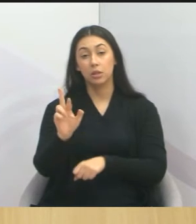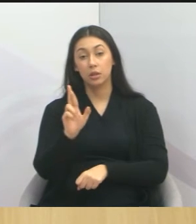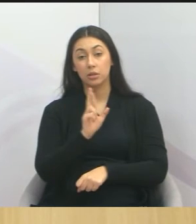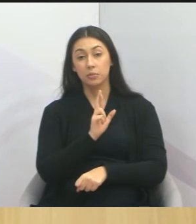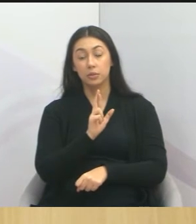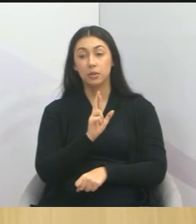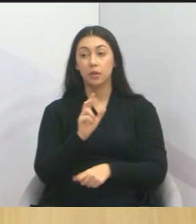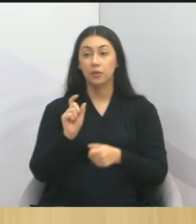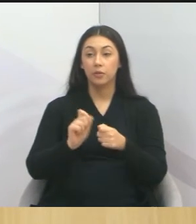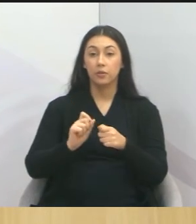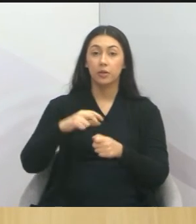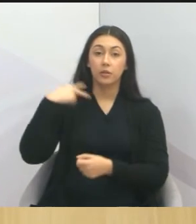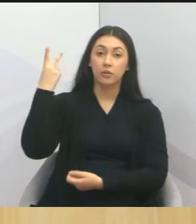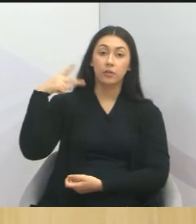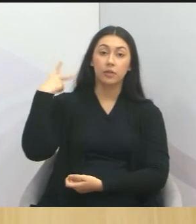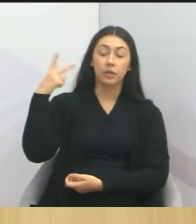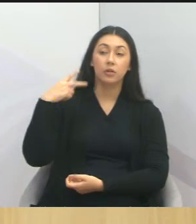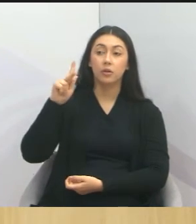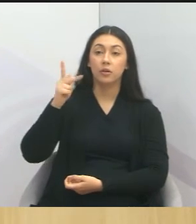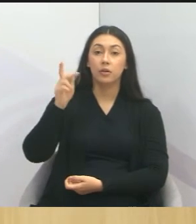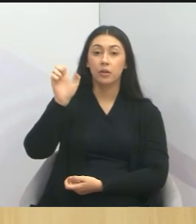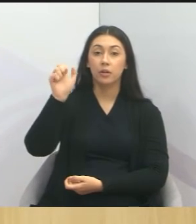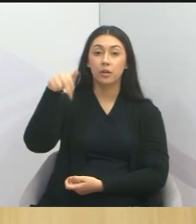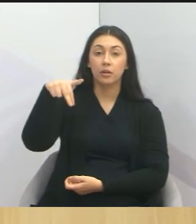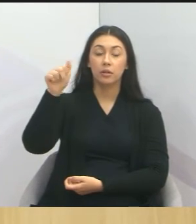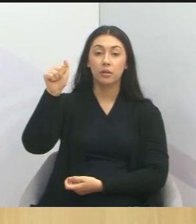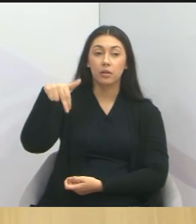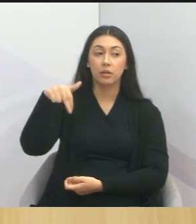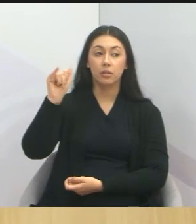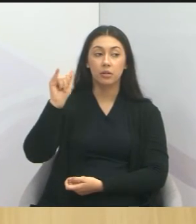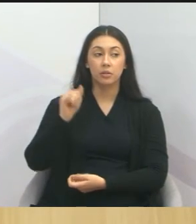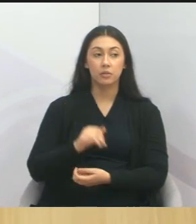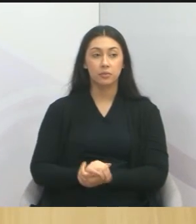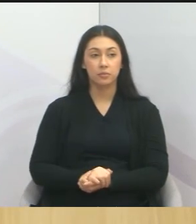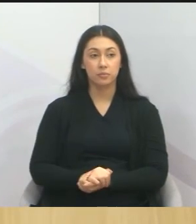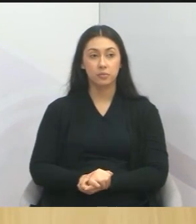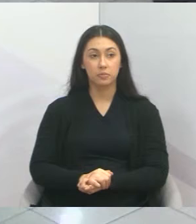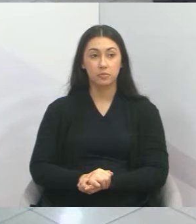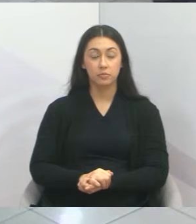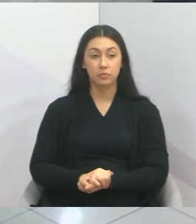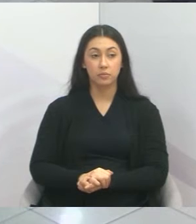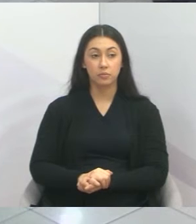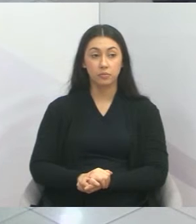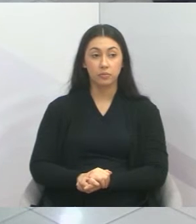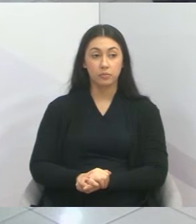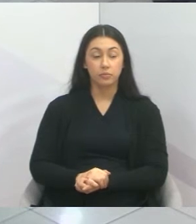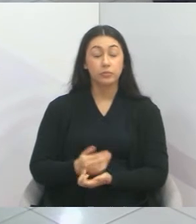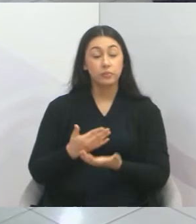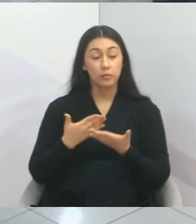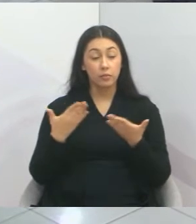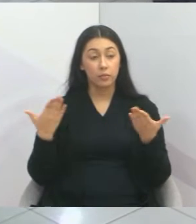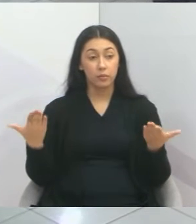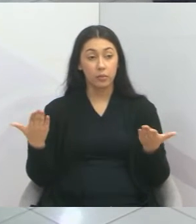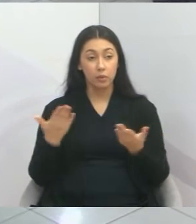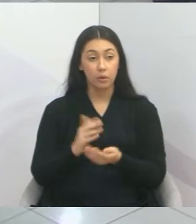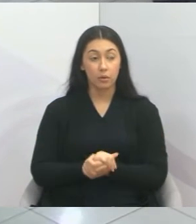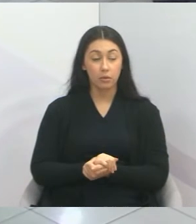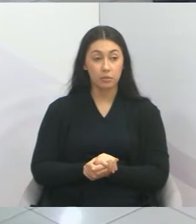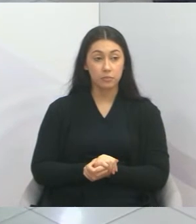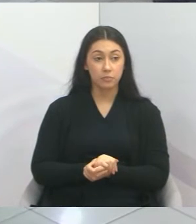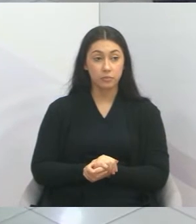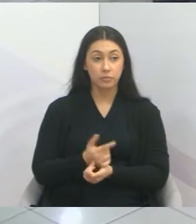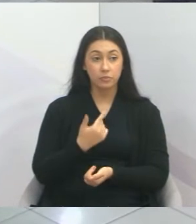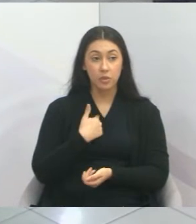manifestação autoria Vereador Ernani Barreto as senhoras vereadoras e vereadores